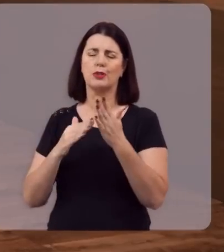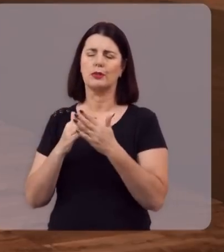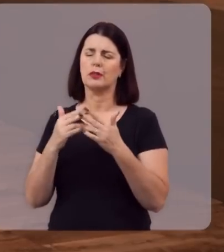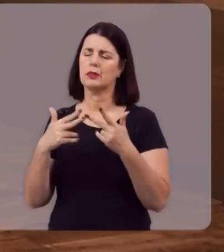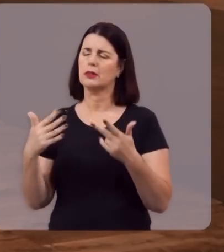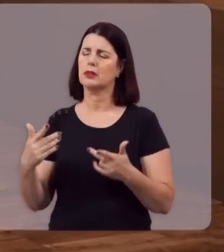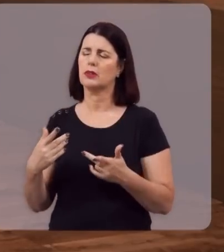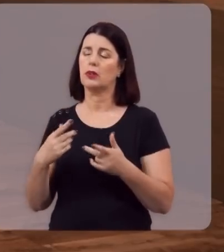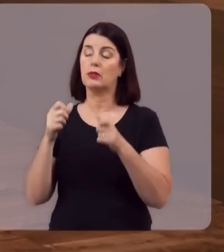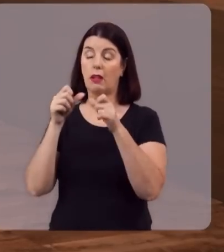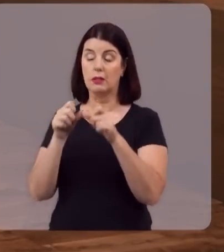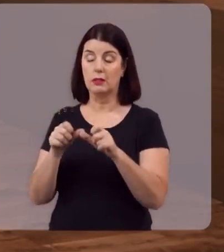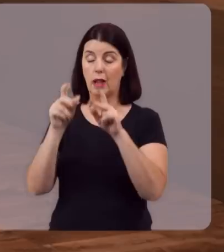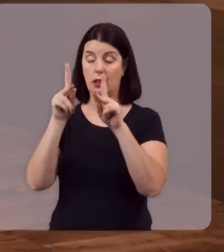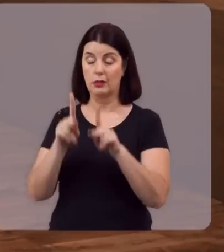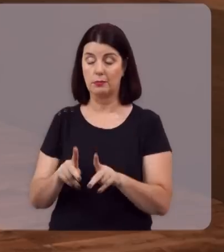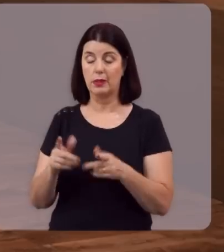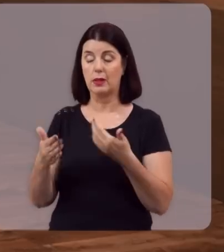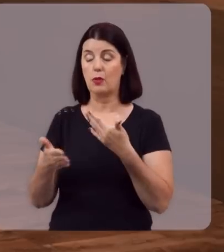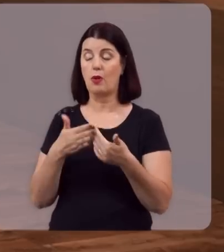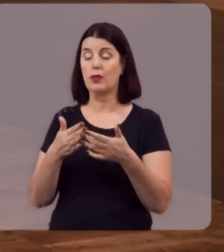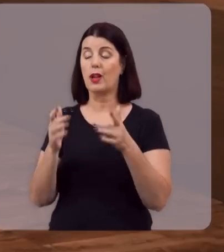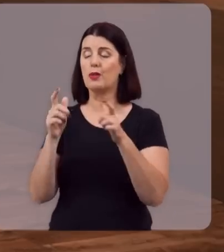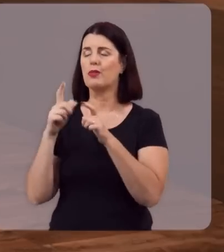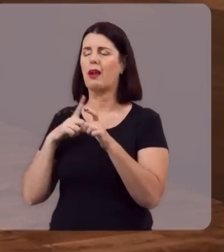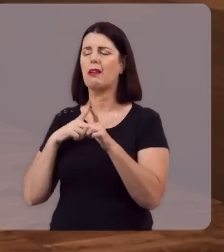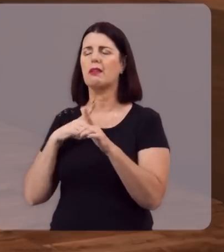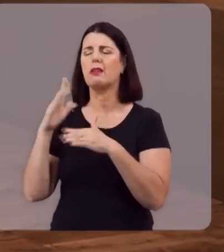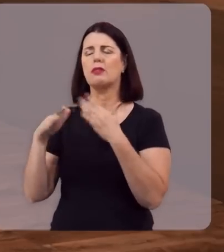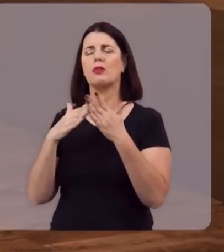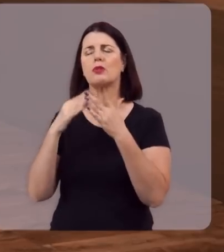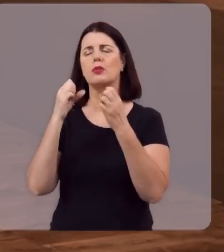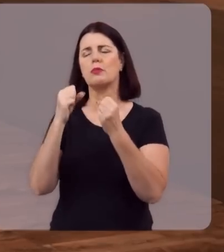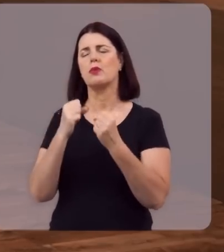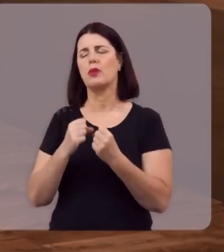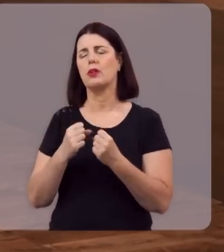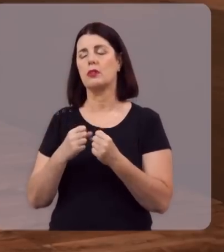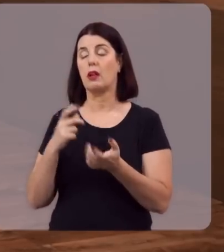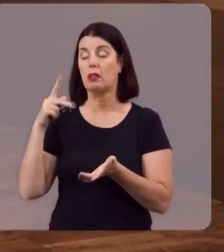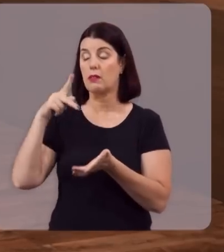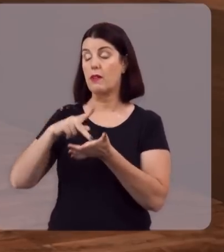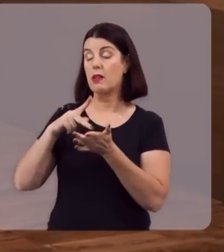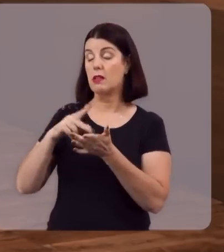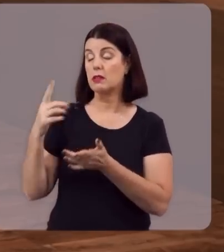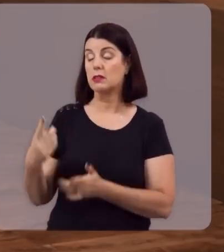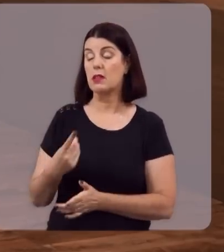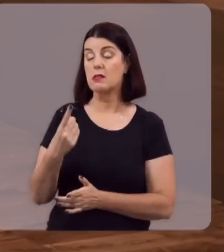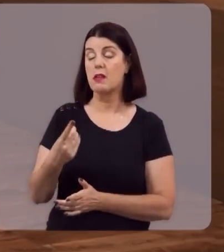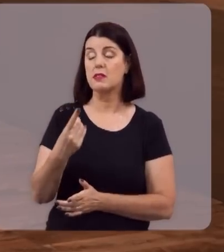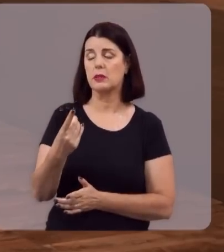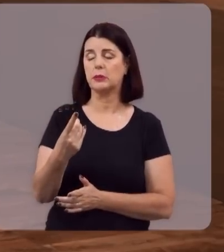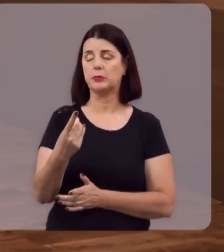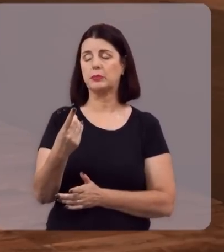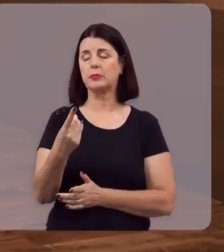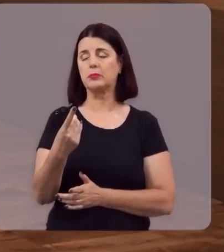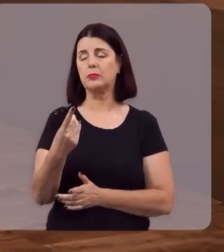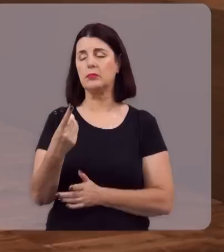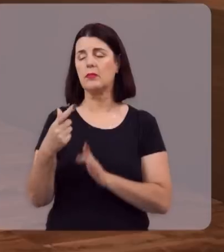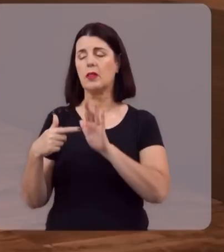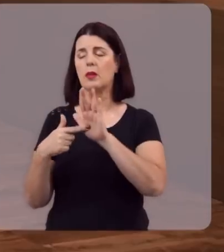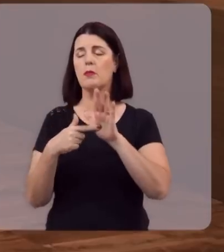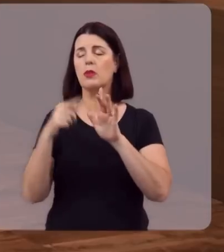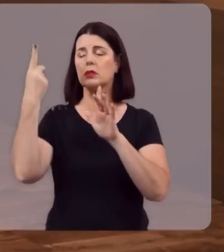tu sabes todas as coisas tu estais em todo lugar e tu tens todo o poder que estas verdades eternas